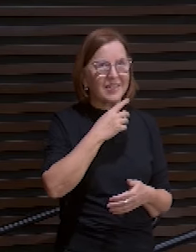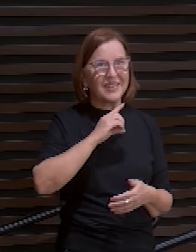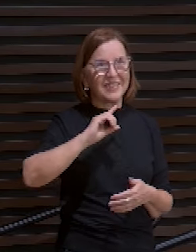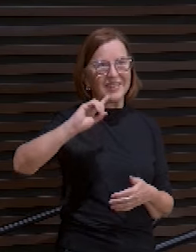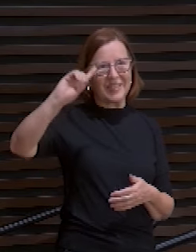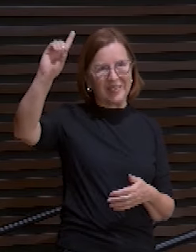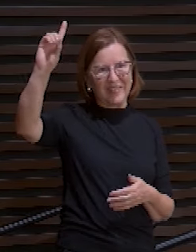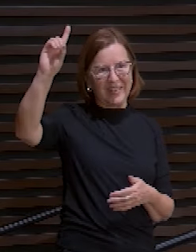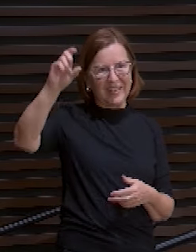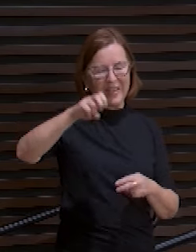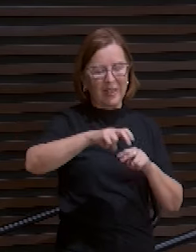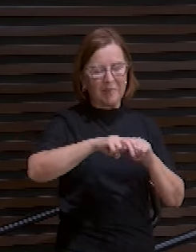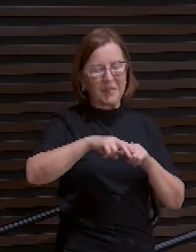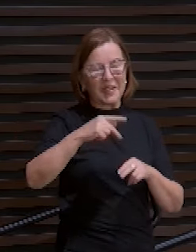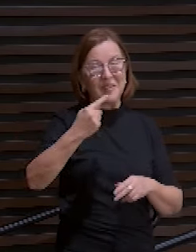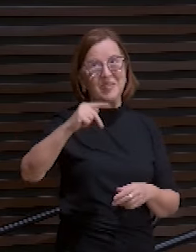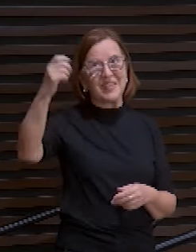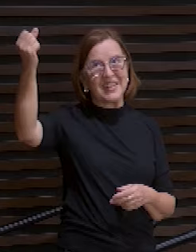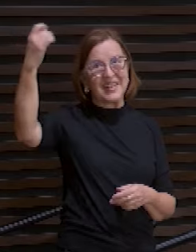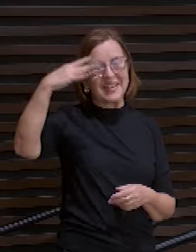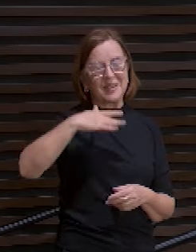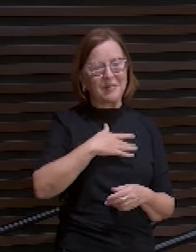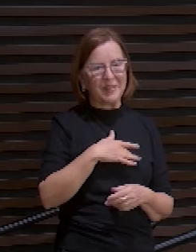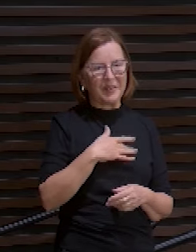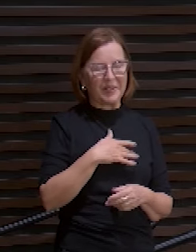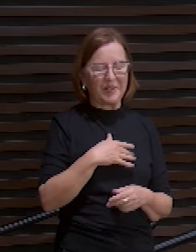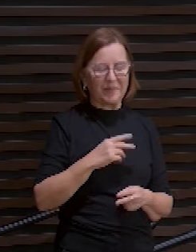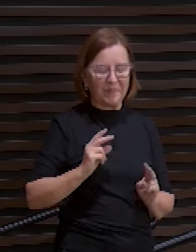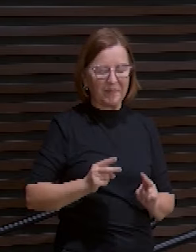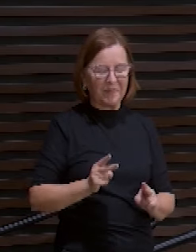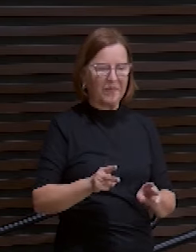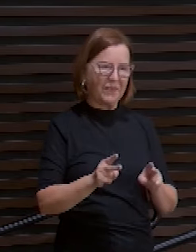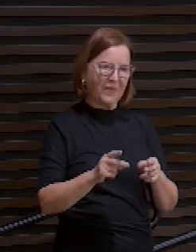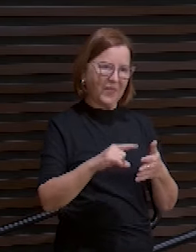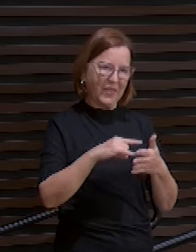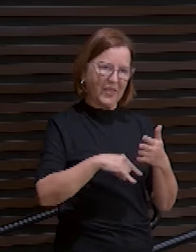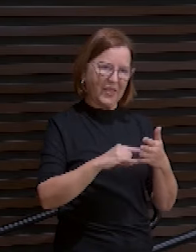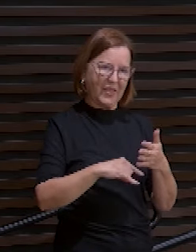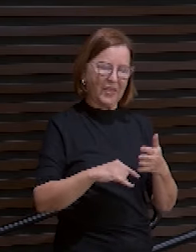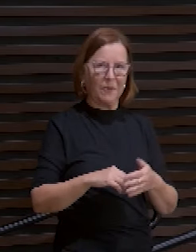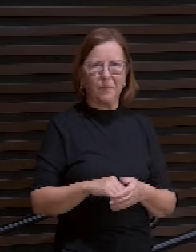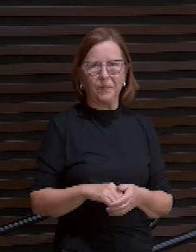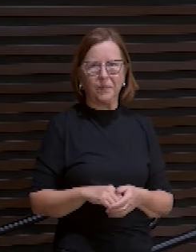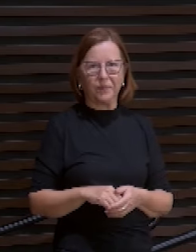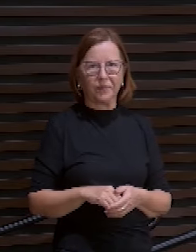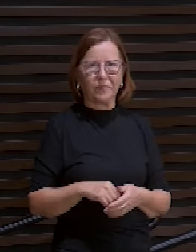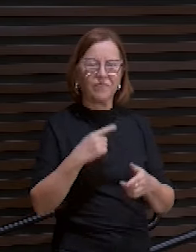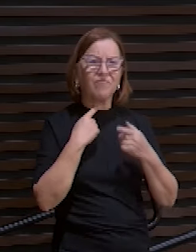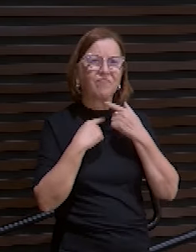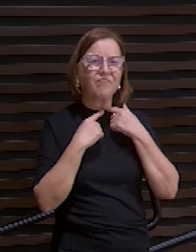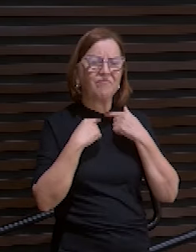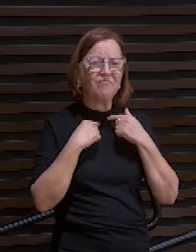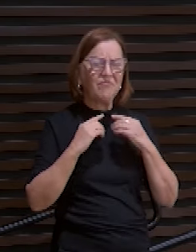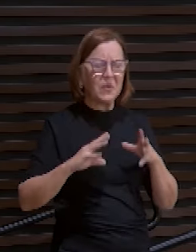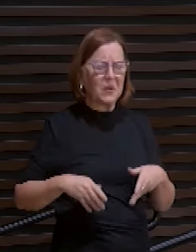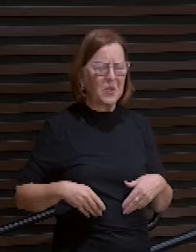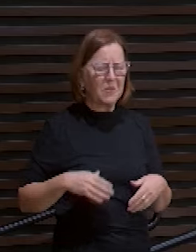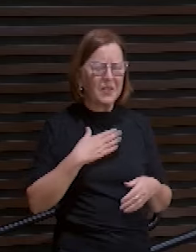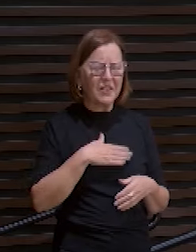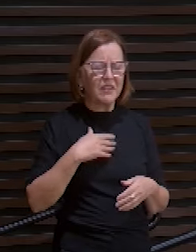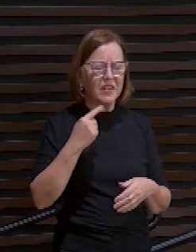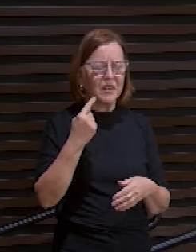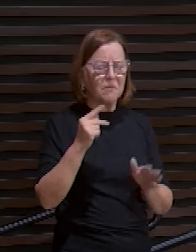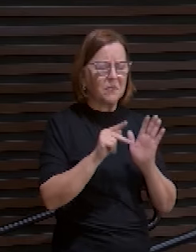dele mesmo continuando o boletim a inclinação da Carne satisfazendo suas vontades